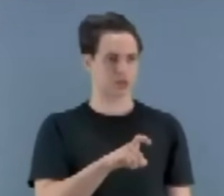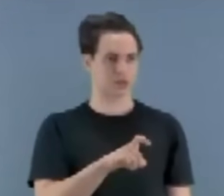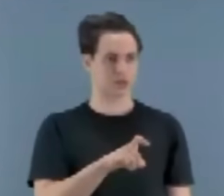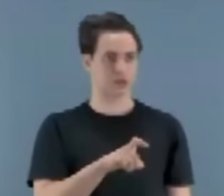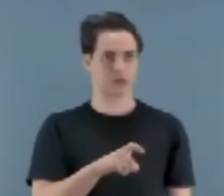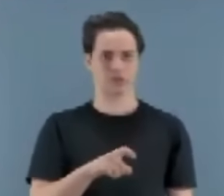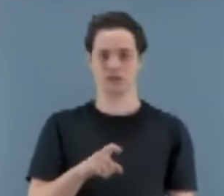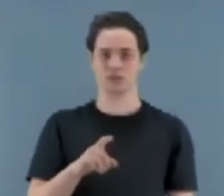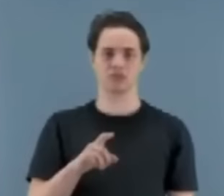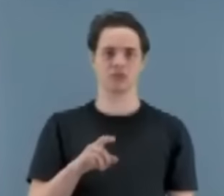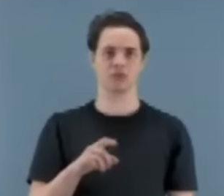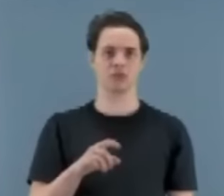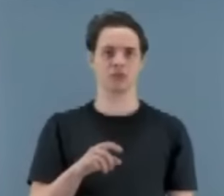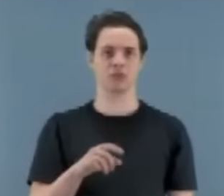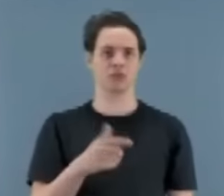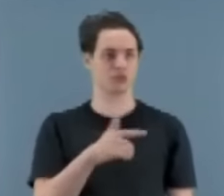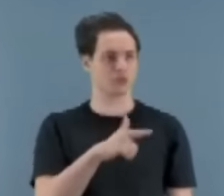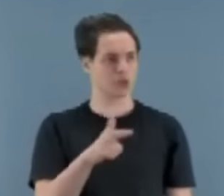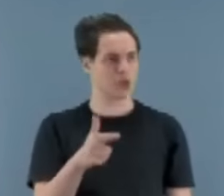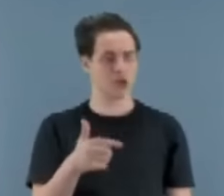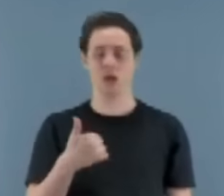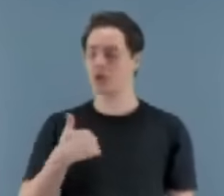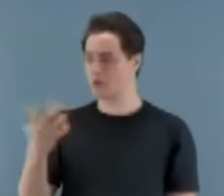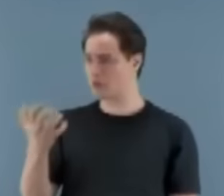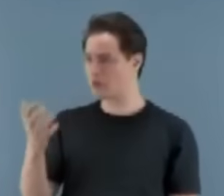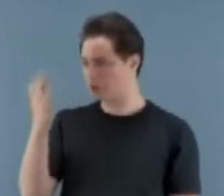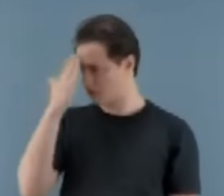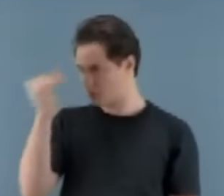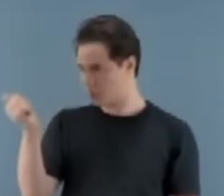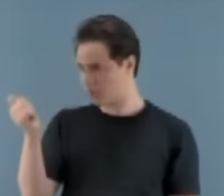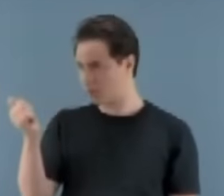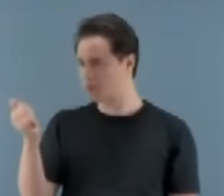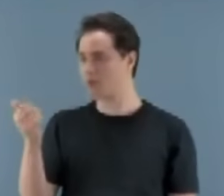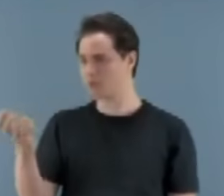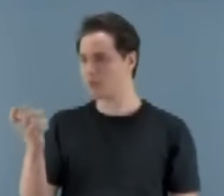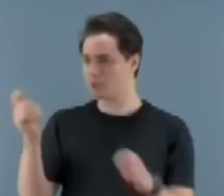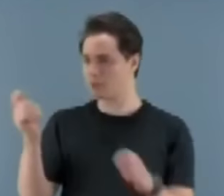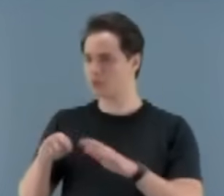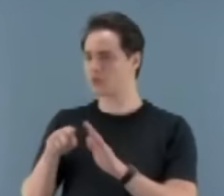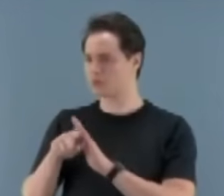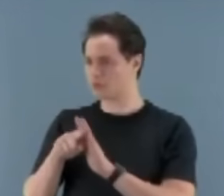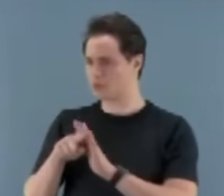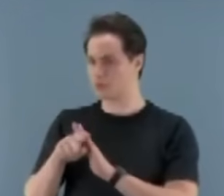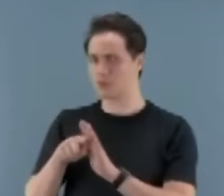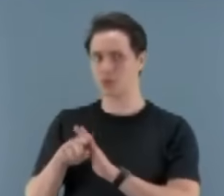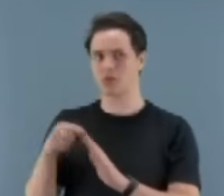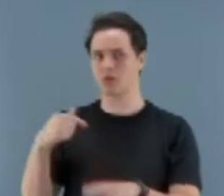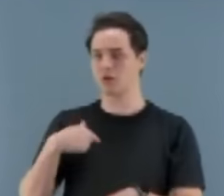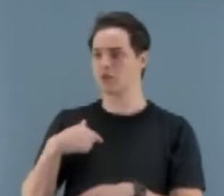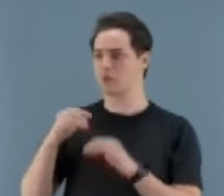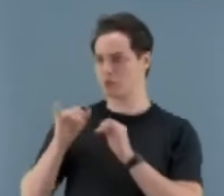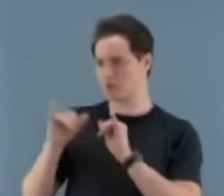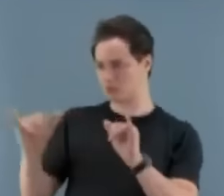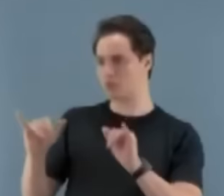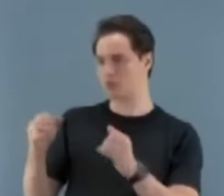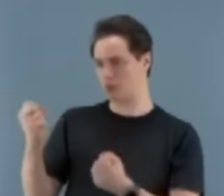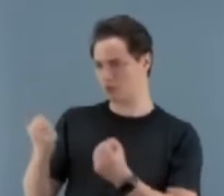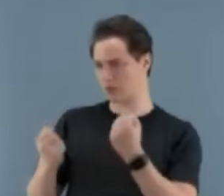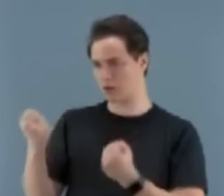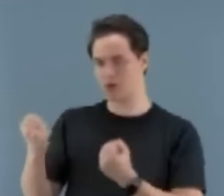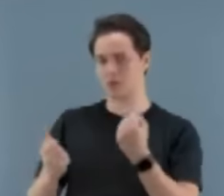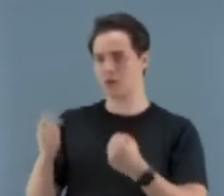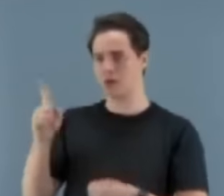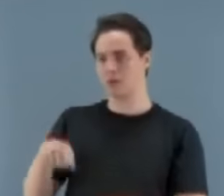pode procurar. Eu quero. Pode procurar. Eu quero saber. Pode procurar, pode procurar. Eu anunciei o carro. É um